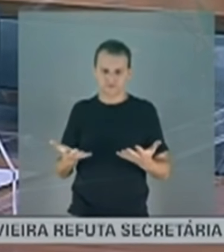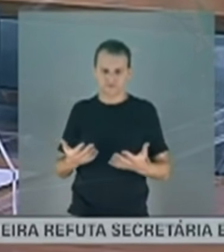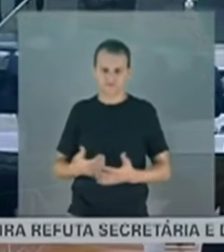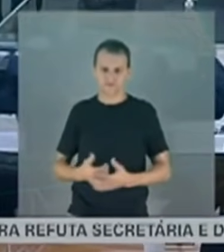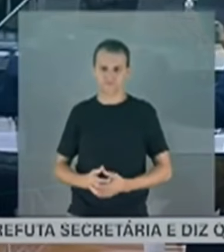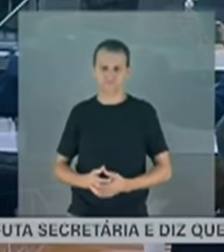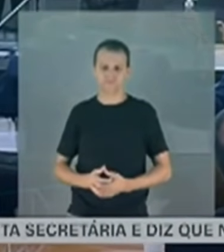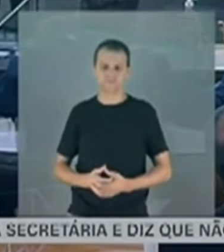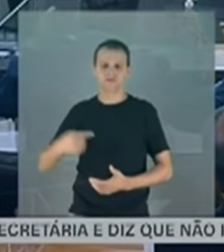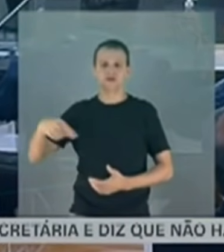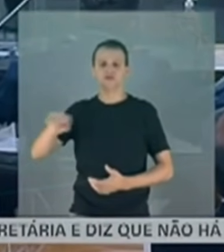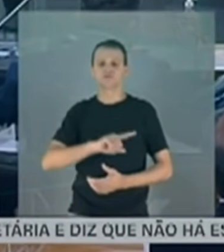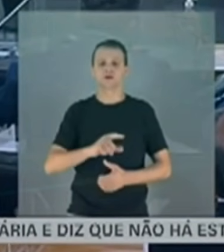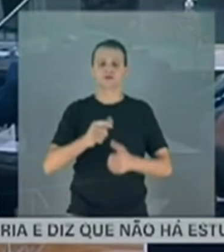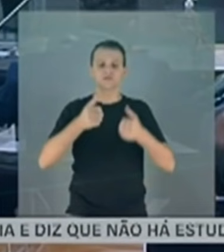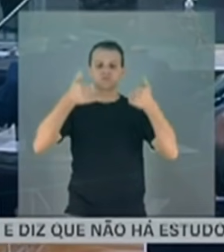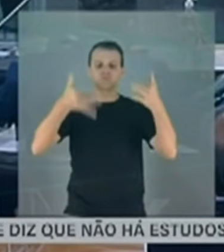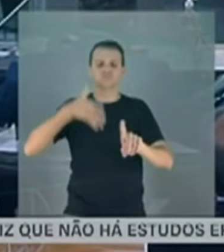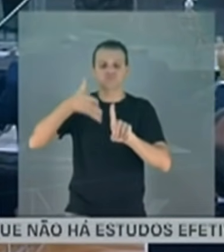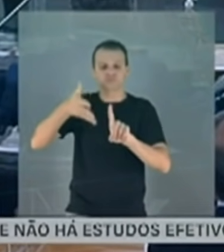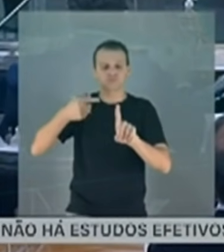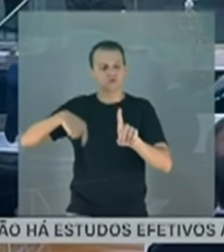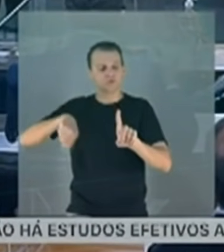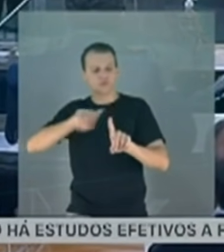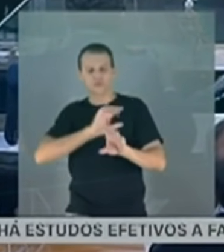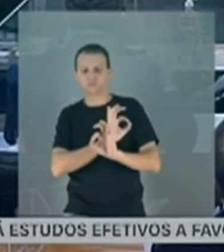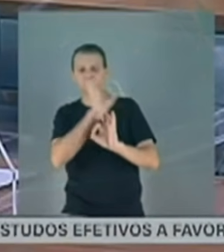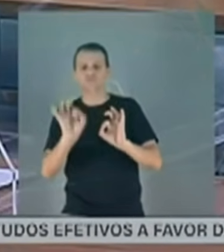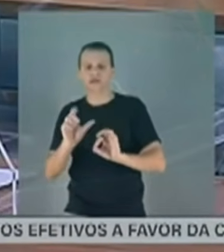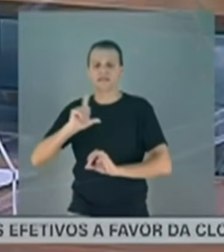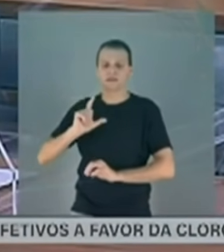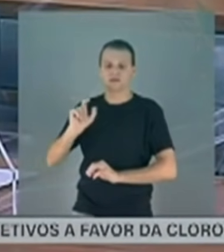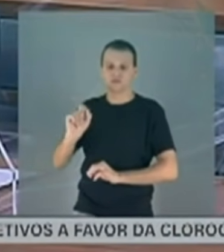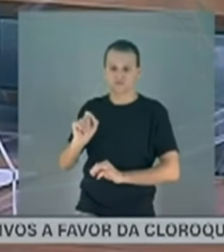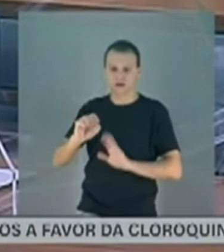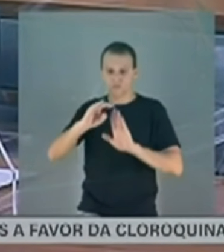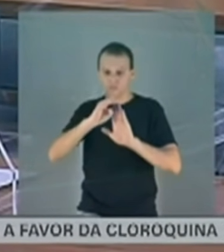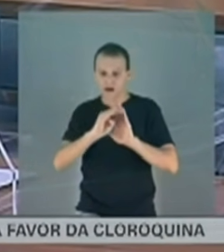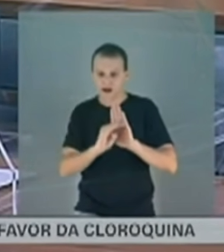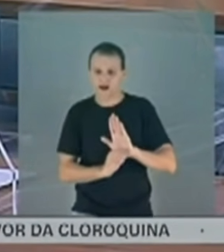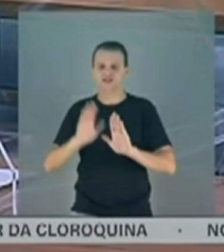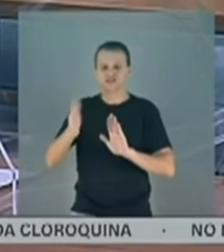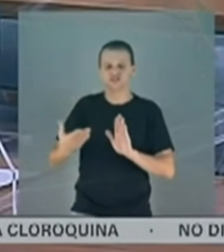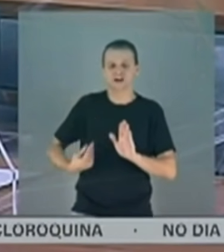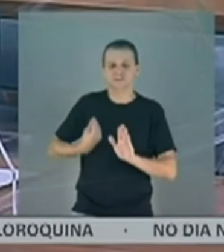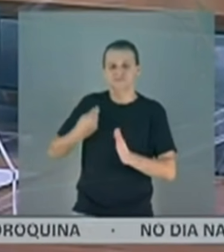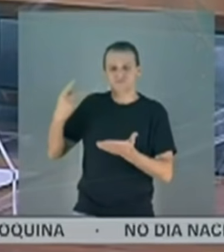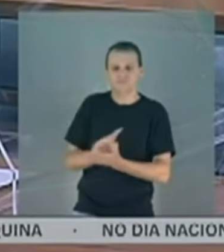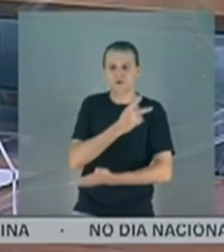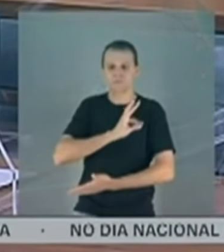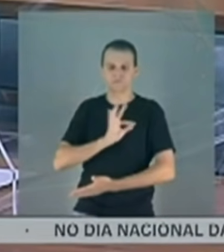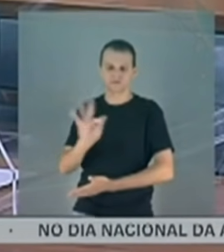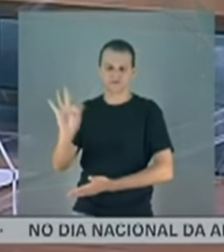para poder deixar claro para quem está nos acompanhando, é que o critério foi onde aconteceu operações da Polícia